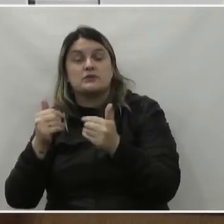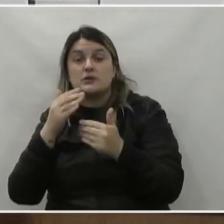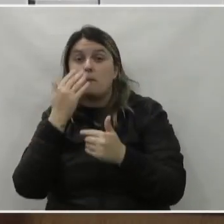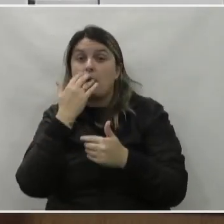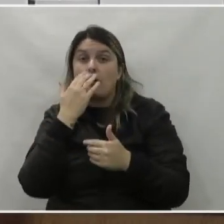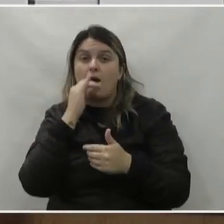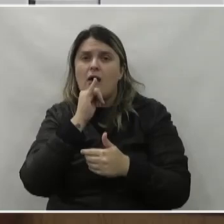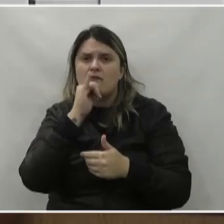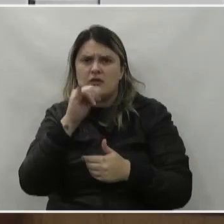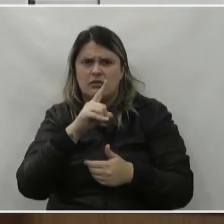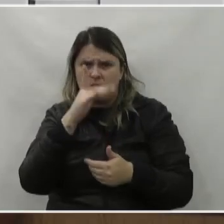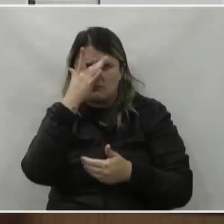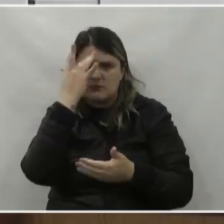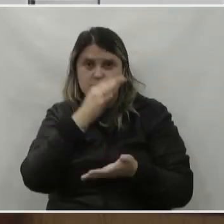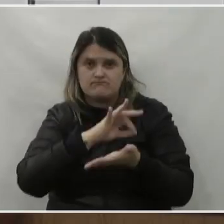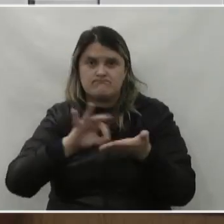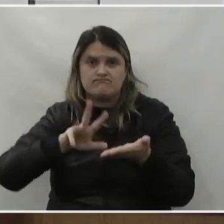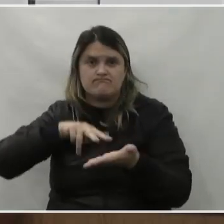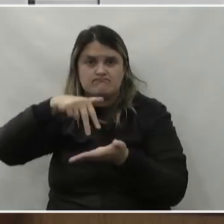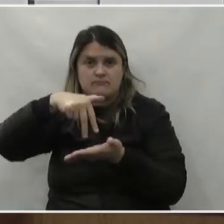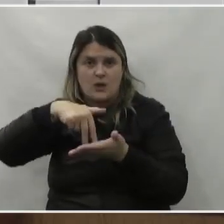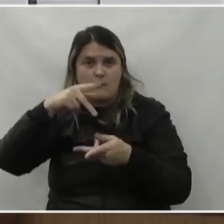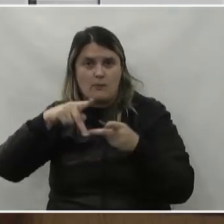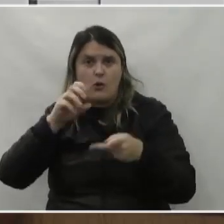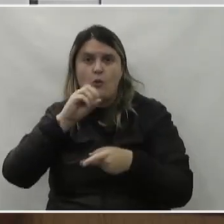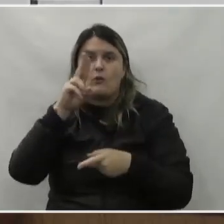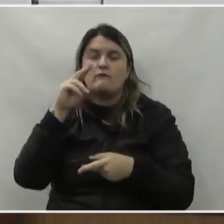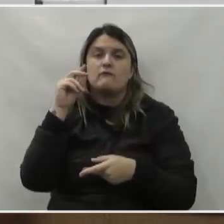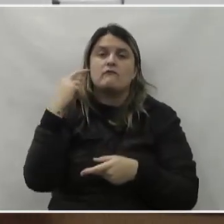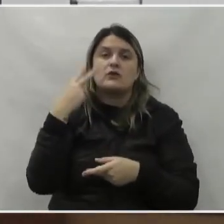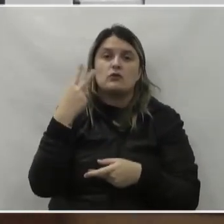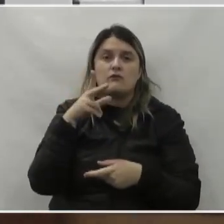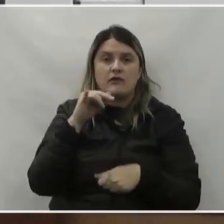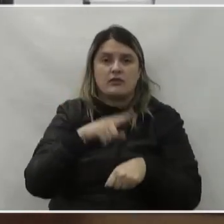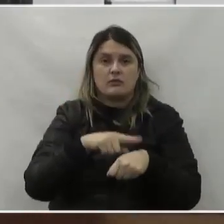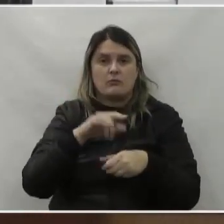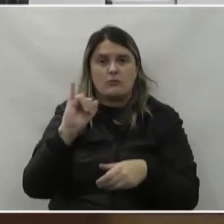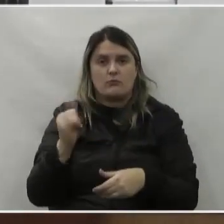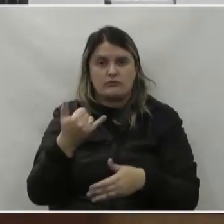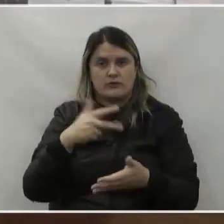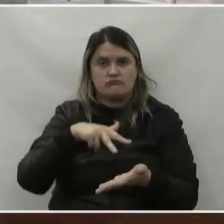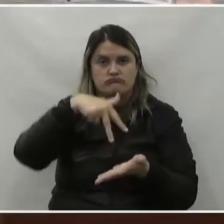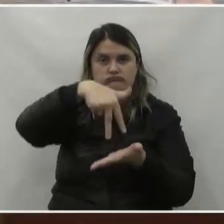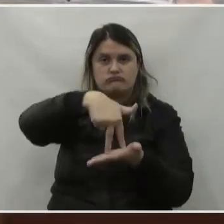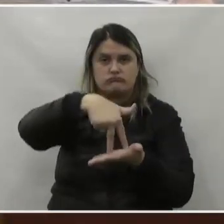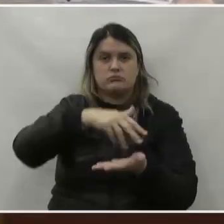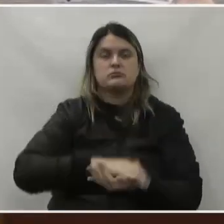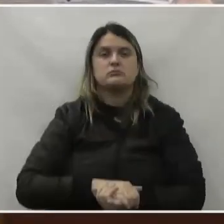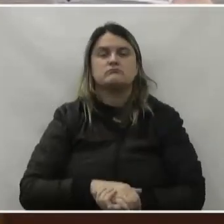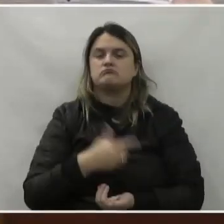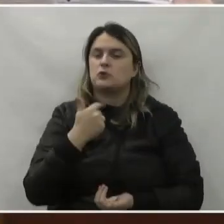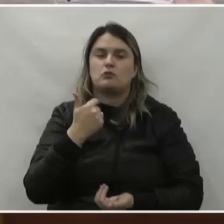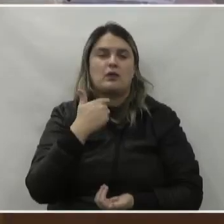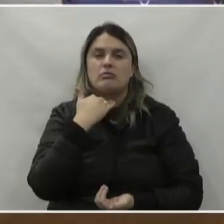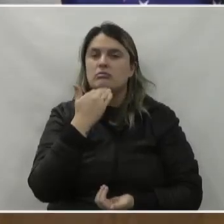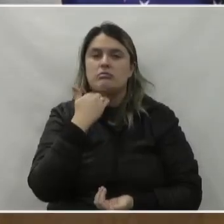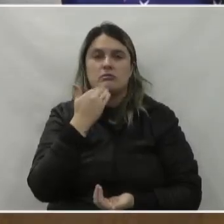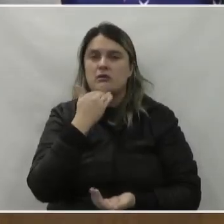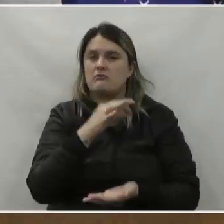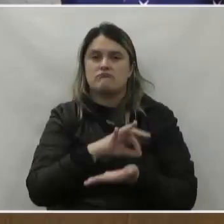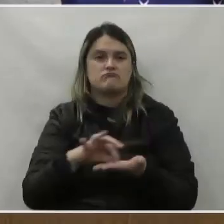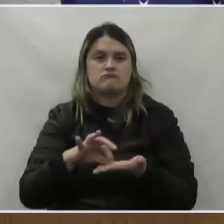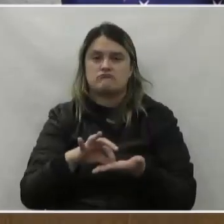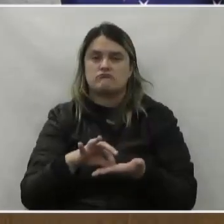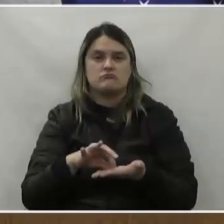Caos que informe se alguém inscrito para a tribuna popular ou algum dos edis inscrito para o uso da palavra no horário do expediente. Não encontra-se nenhum